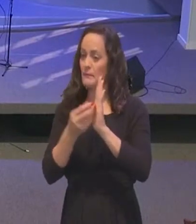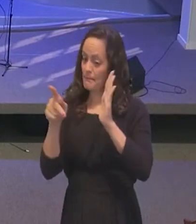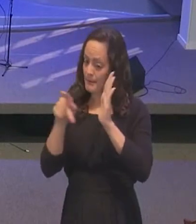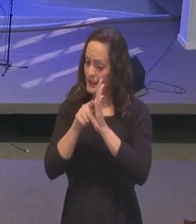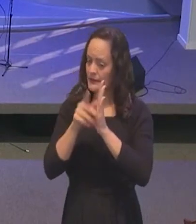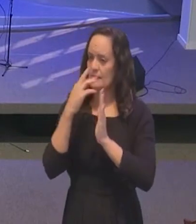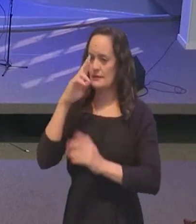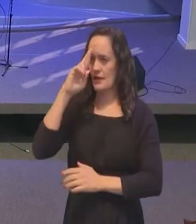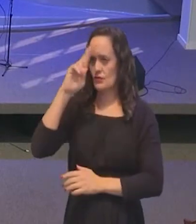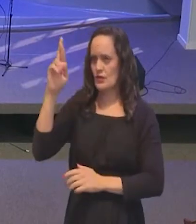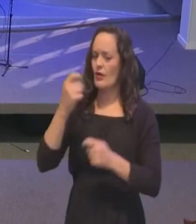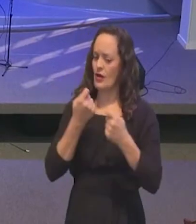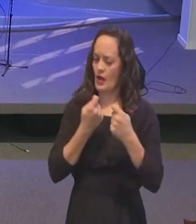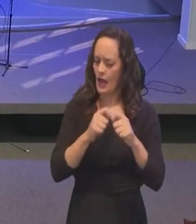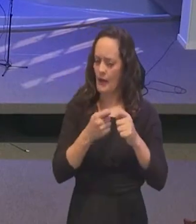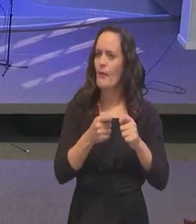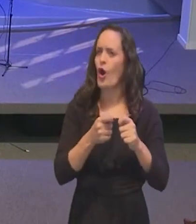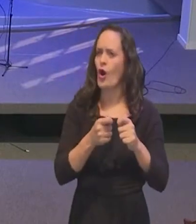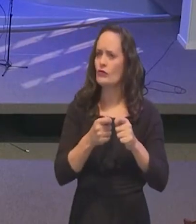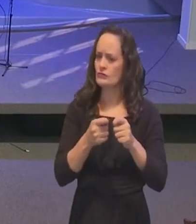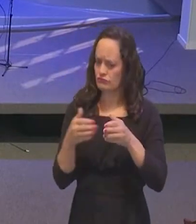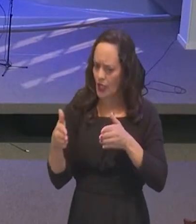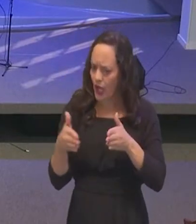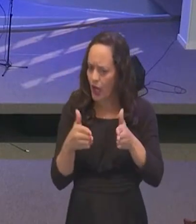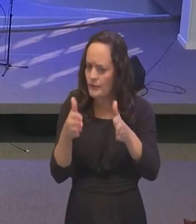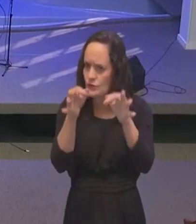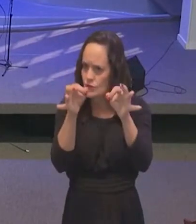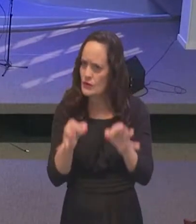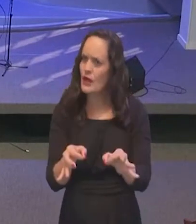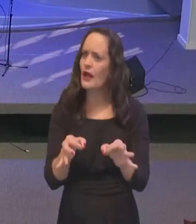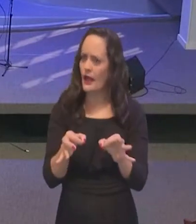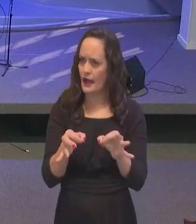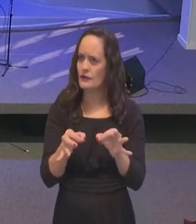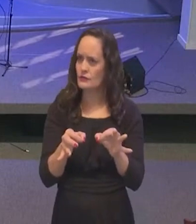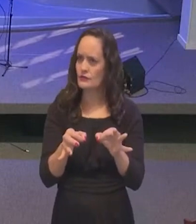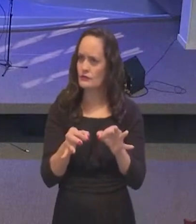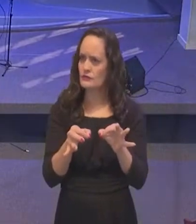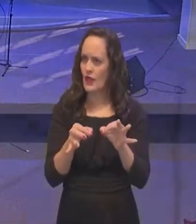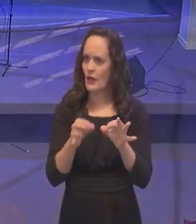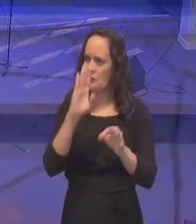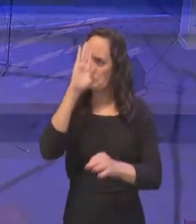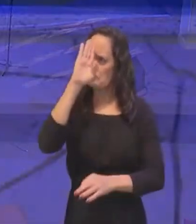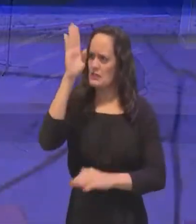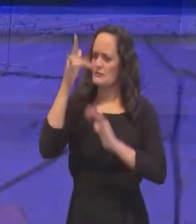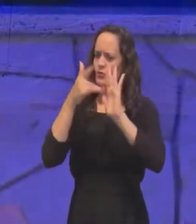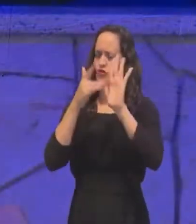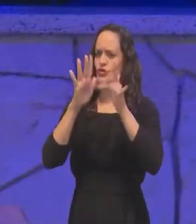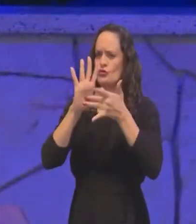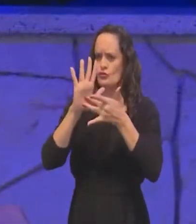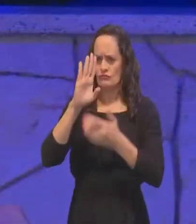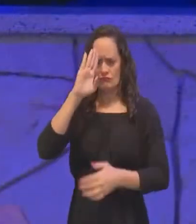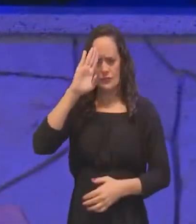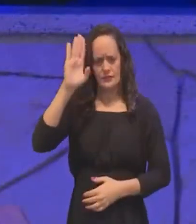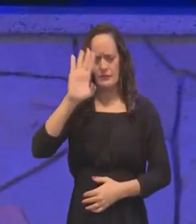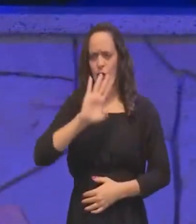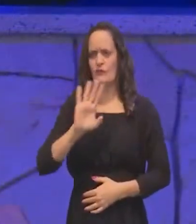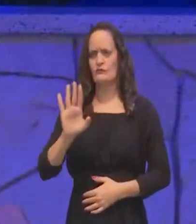Senhor, e os apóstolos caminham neste sentido, apontando para Cristo como cabeça da igreja.